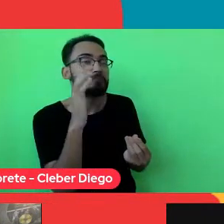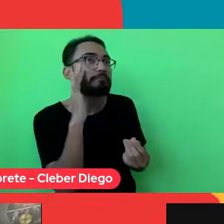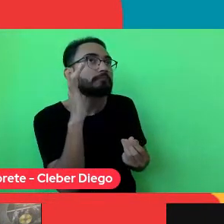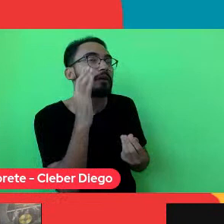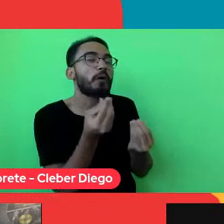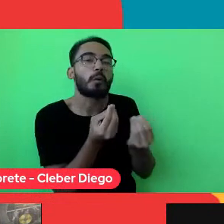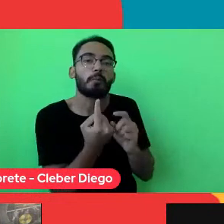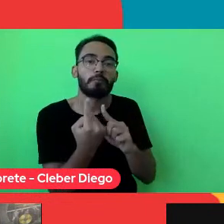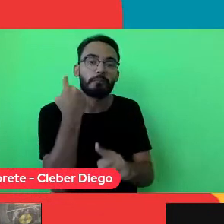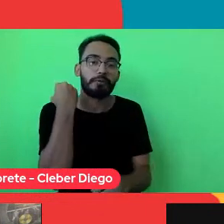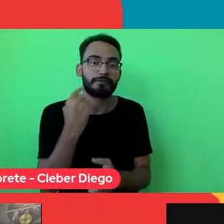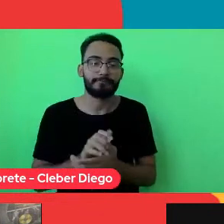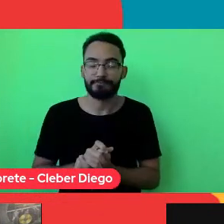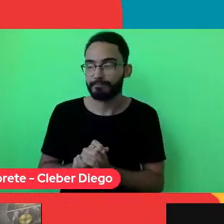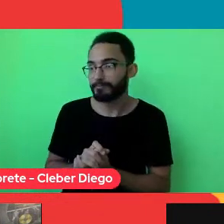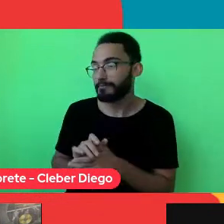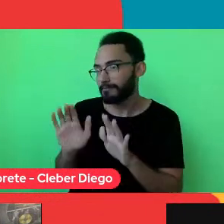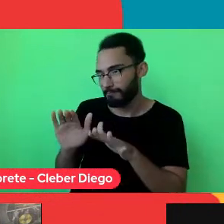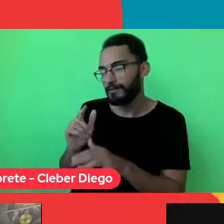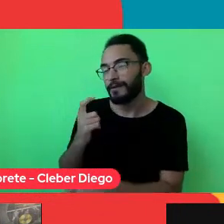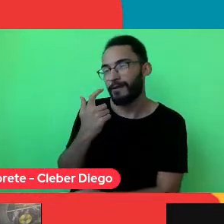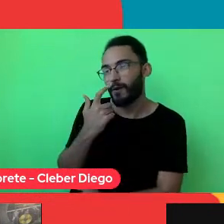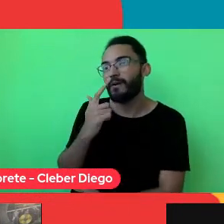Eu acho que a gente...